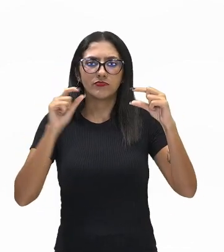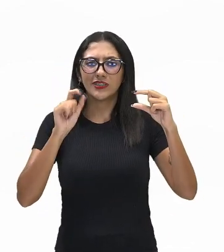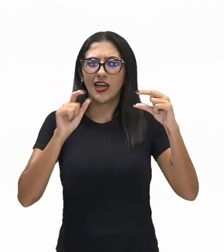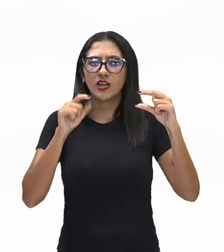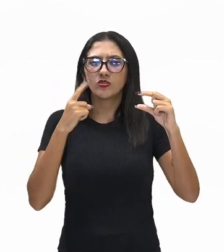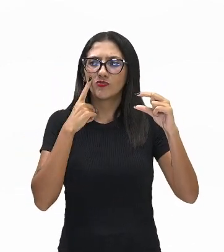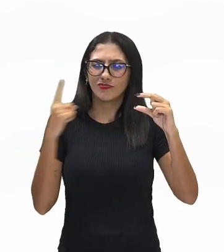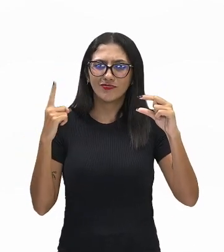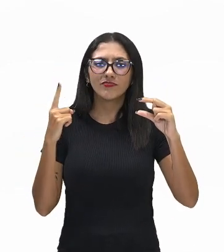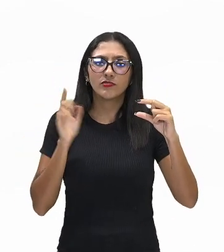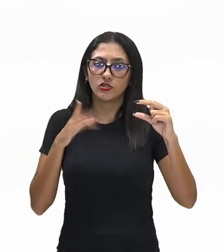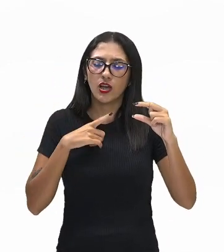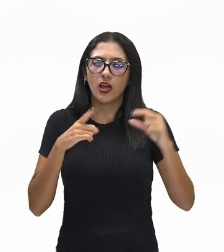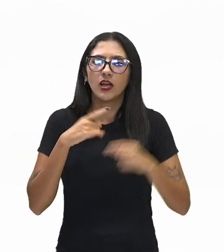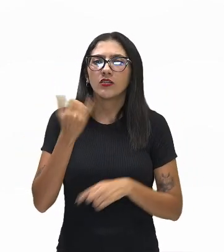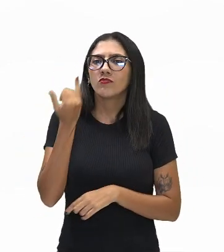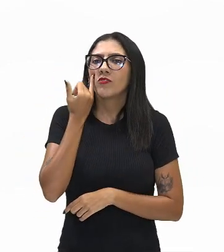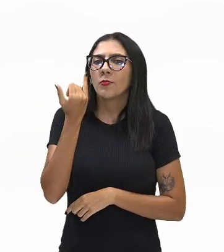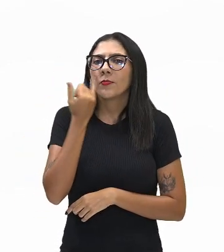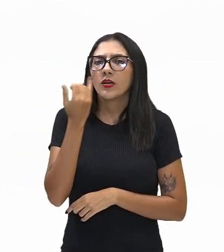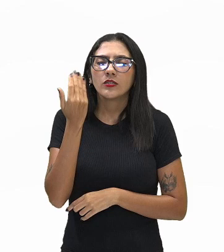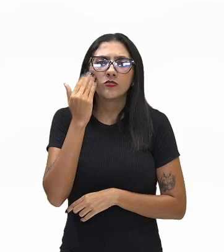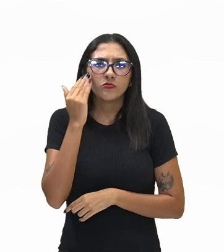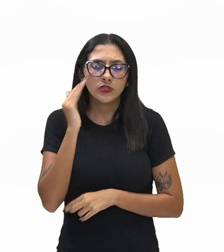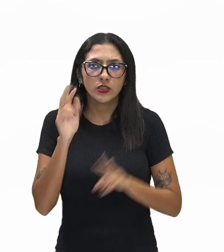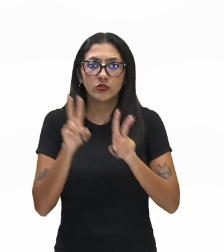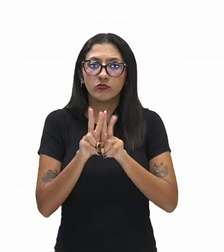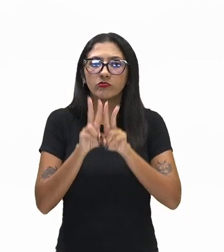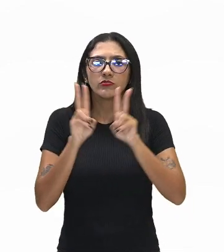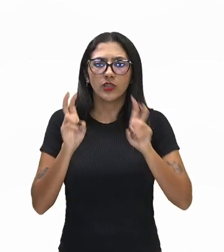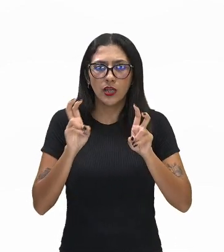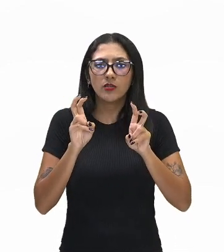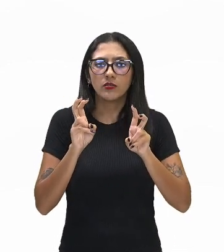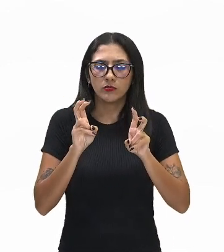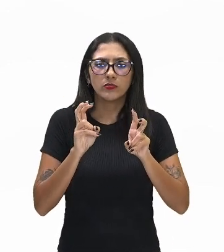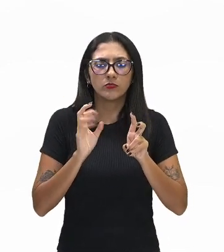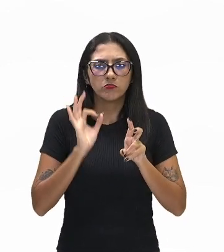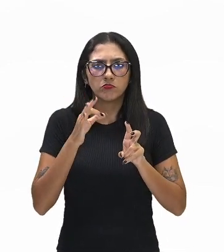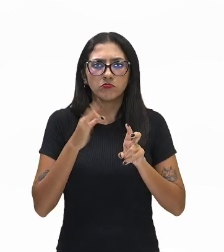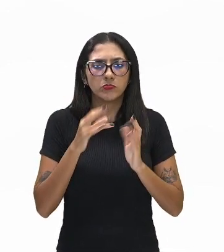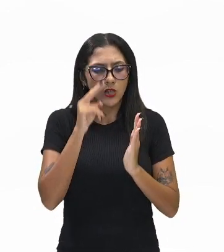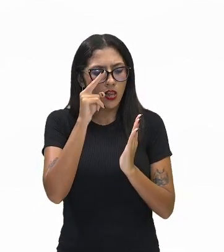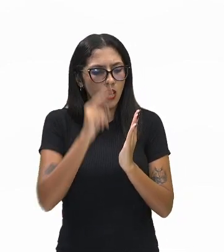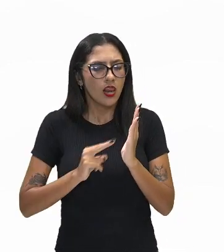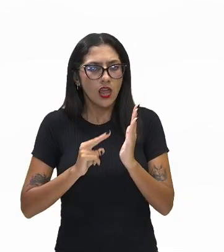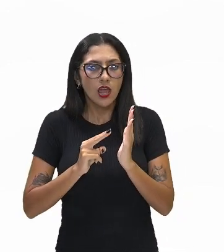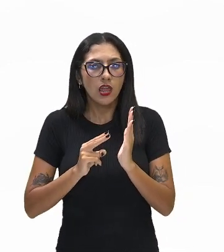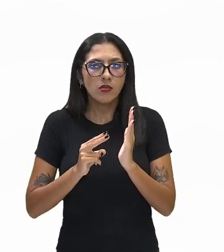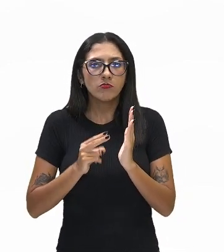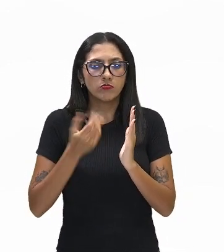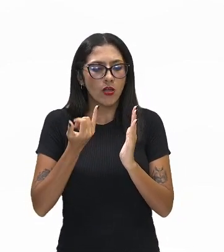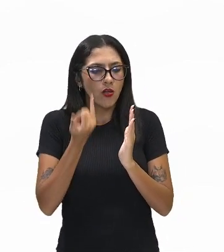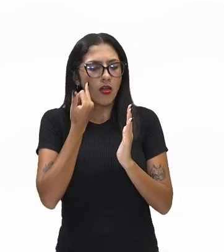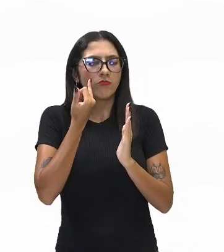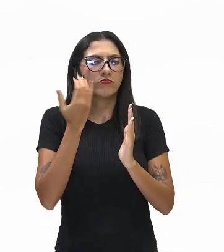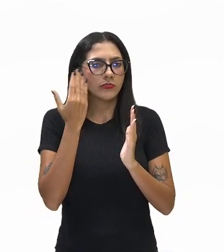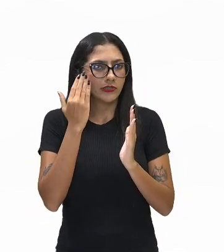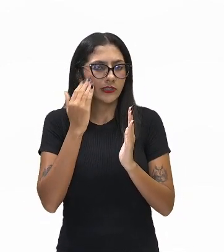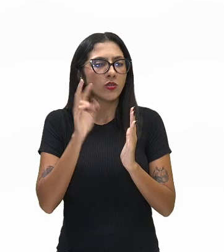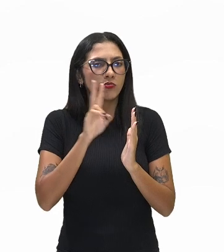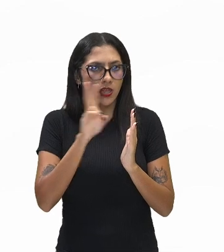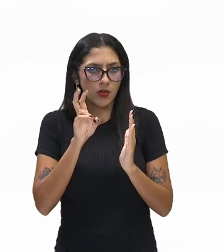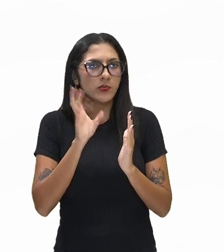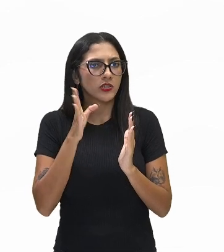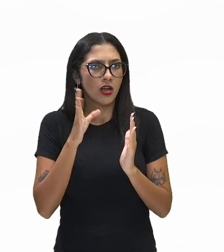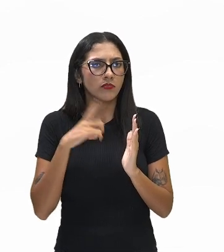da juventude. Então, você já vai, né, ser apresentado aí o título. Então,